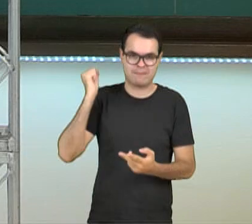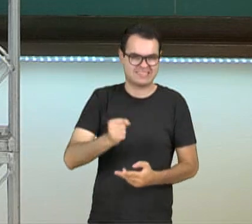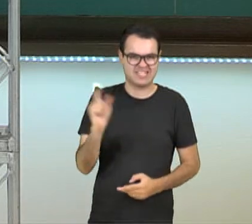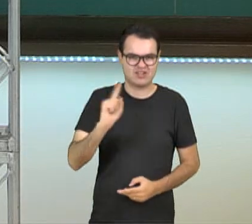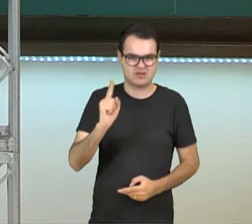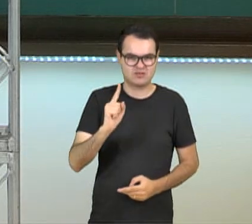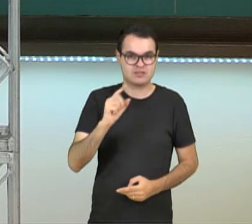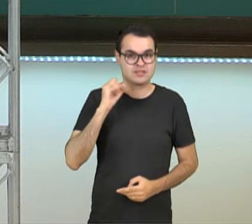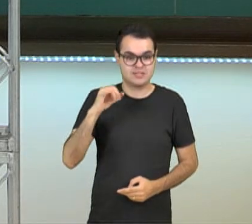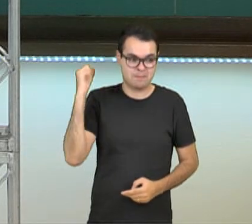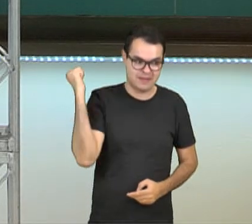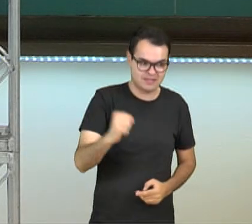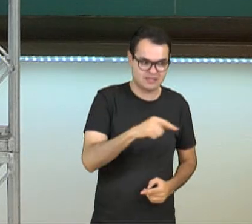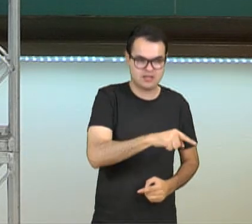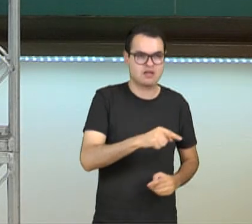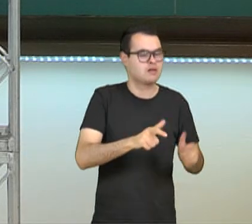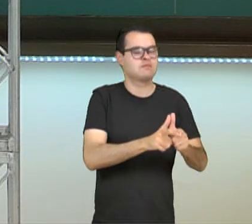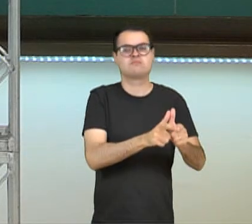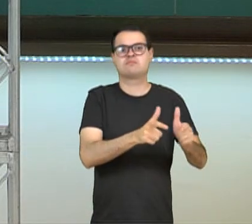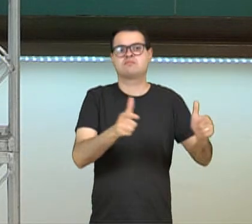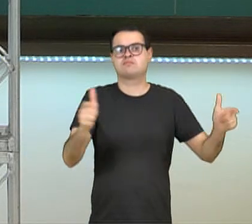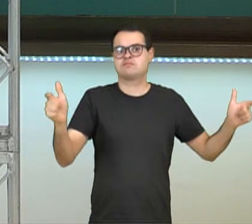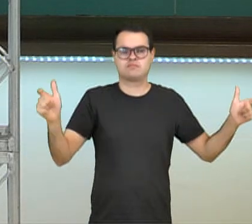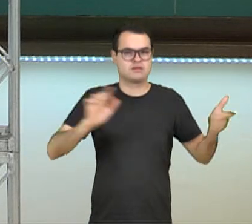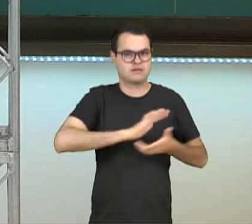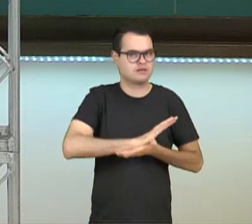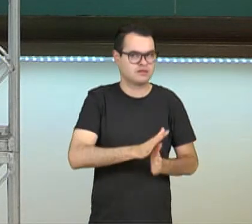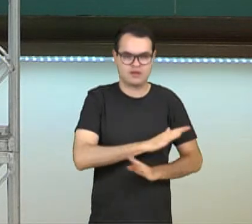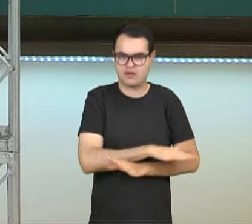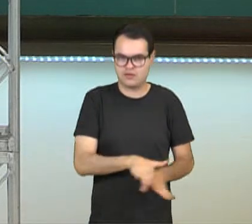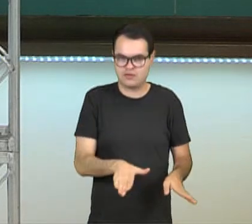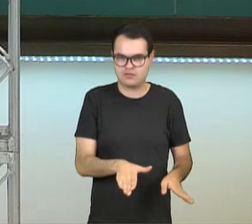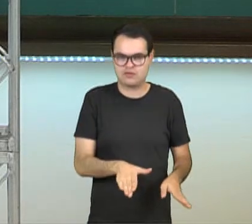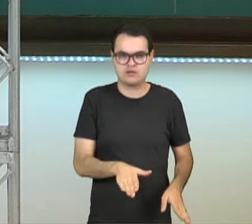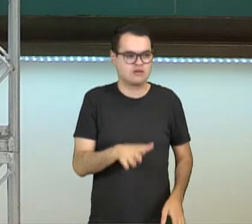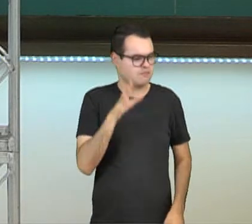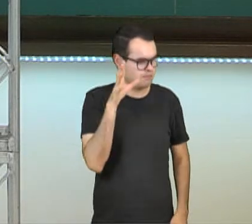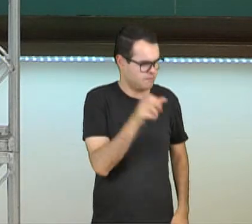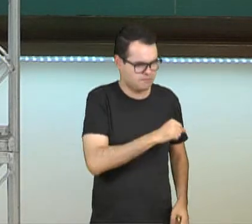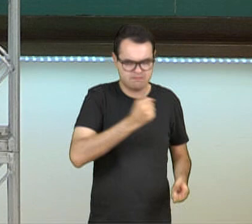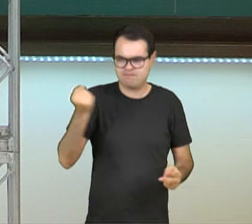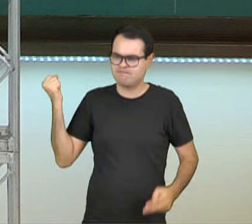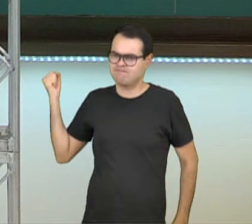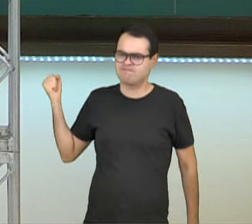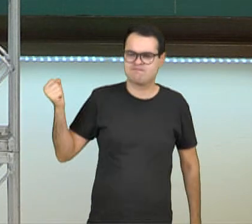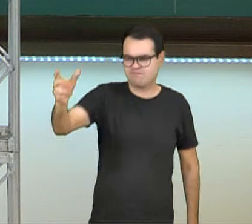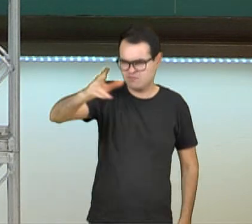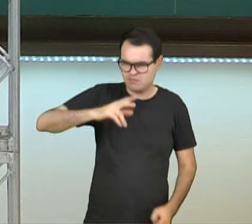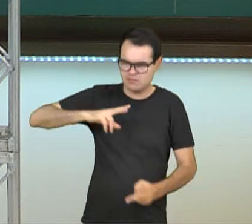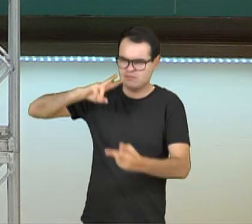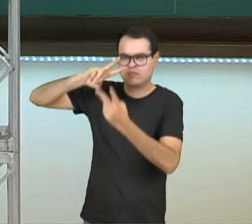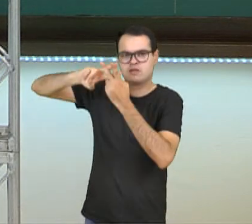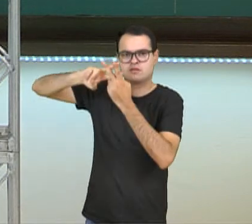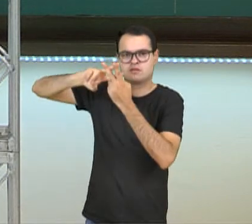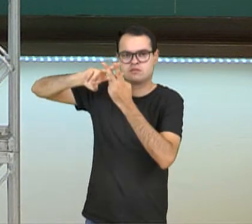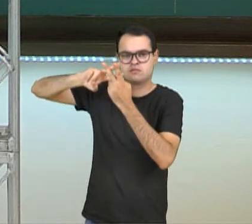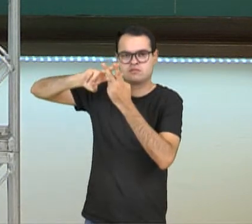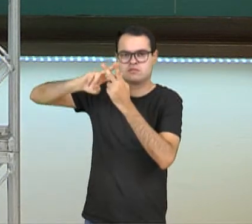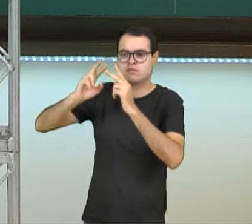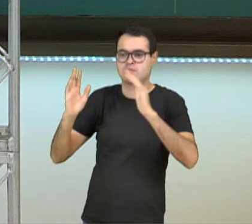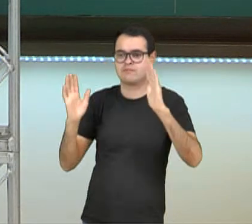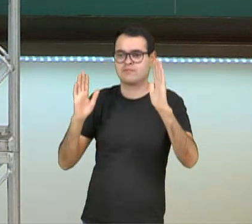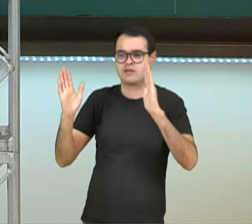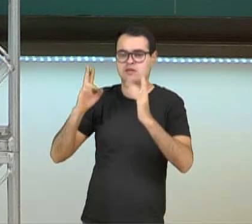se matasse ia ocorrer assim um desastre. E aí eles prenderam. Gente, durante todo o período que